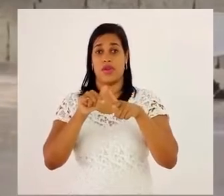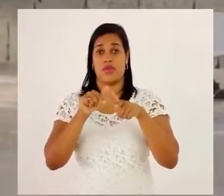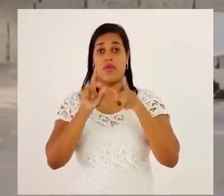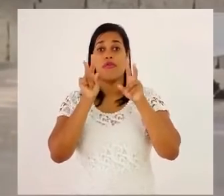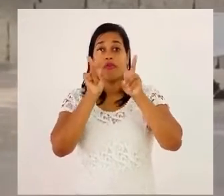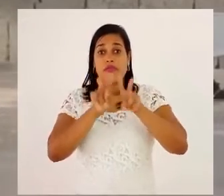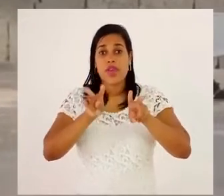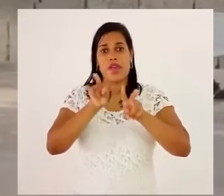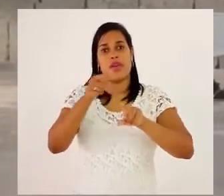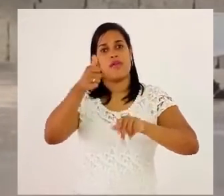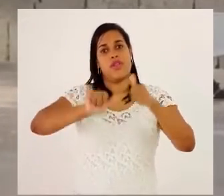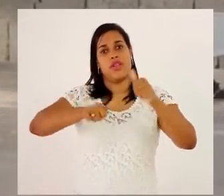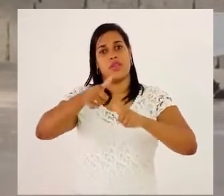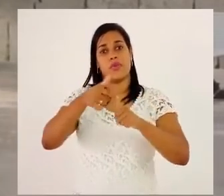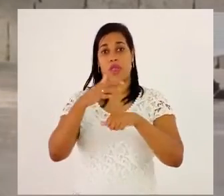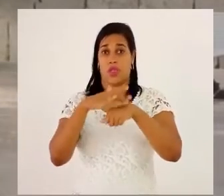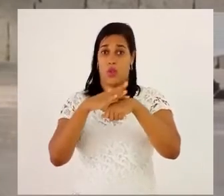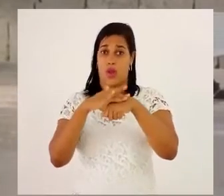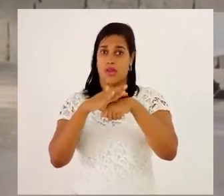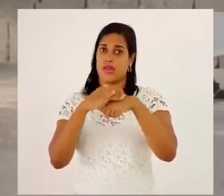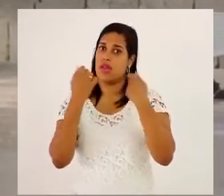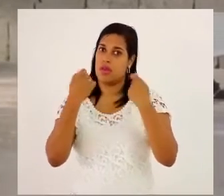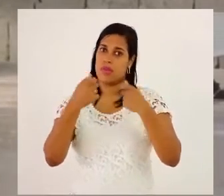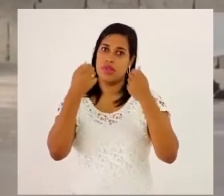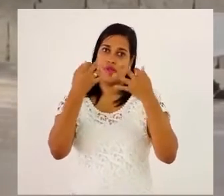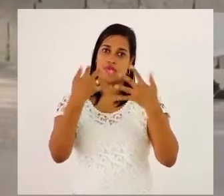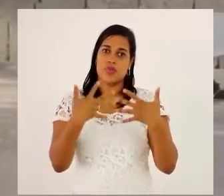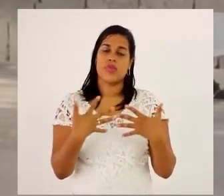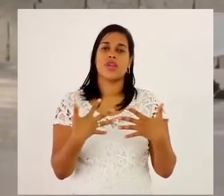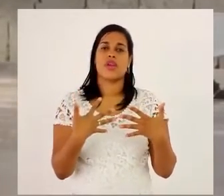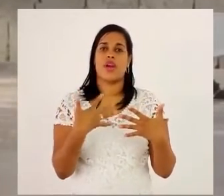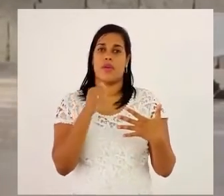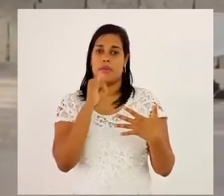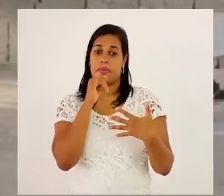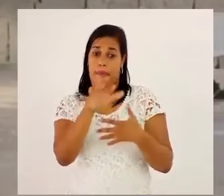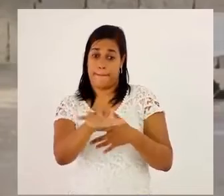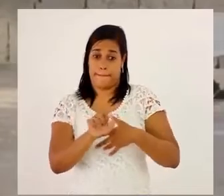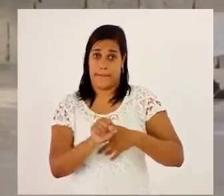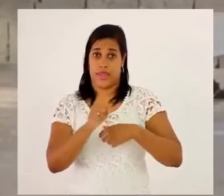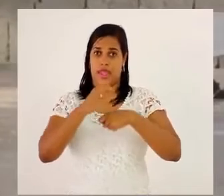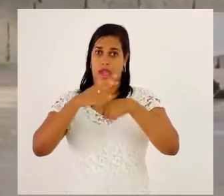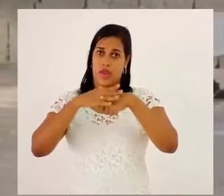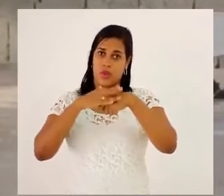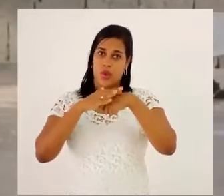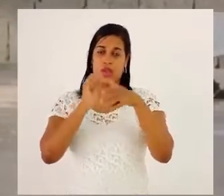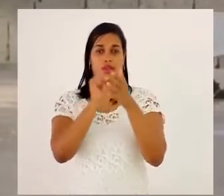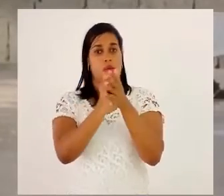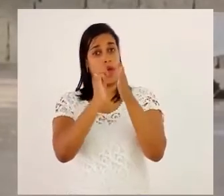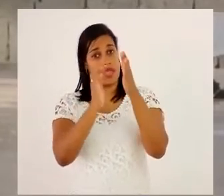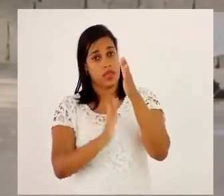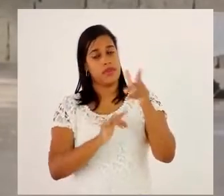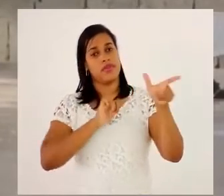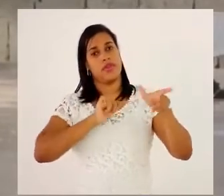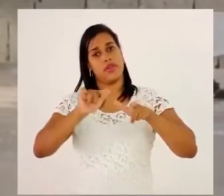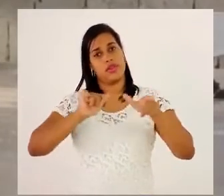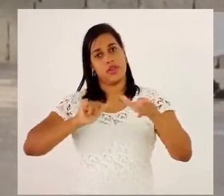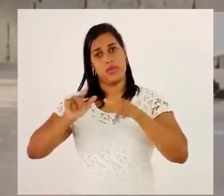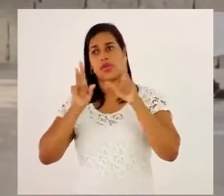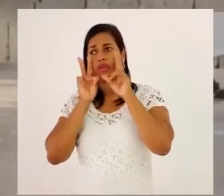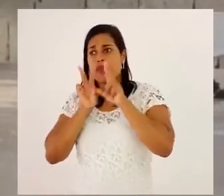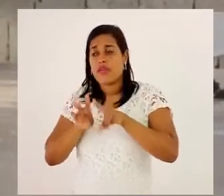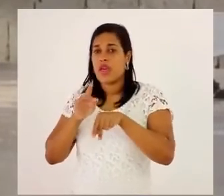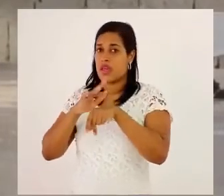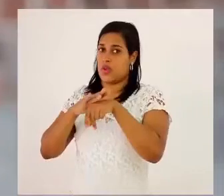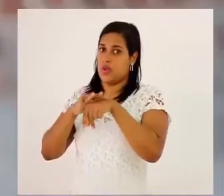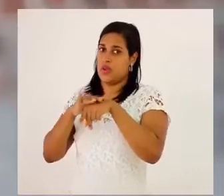trabalho, ele vai fazer o nexo da causalidade. O que é isso? Pegar a doença com a atividade do trabalhador e ver se aquela doença